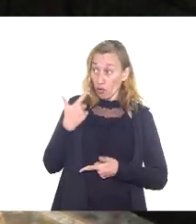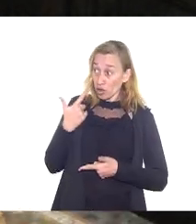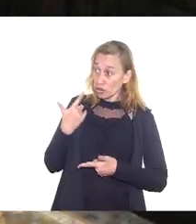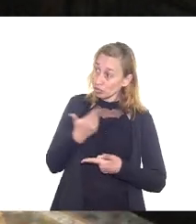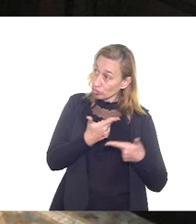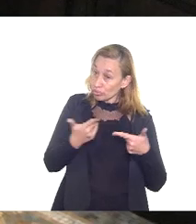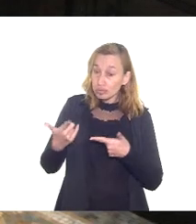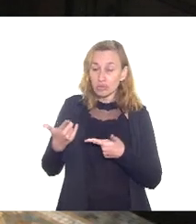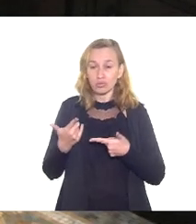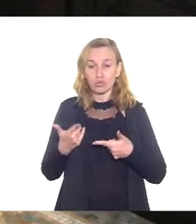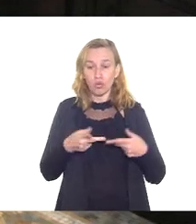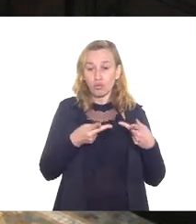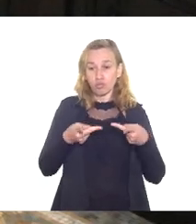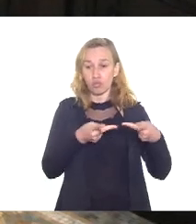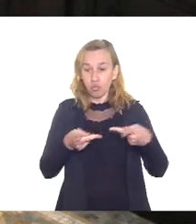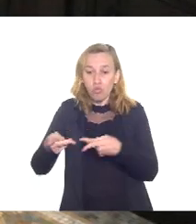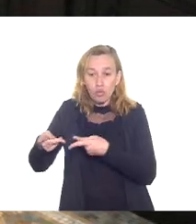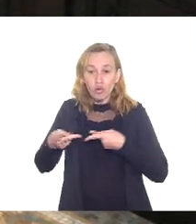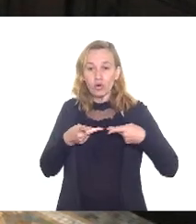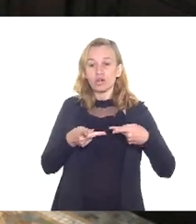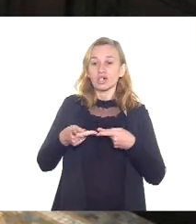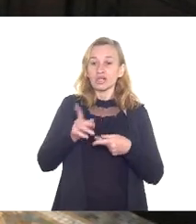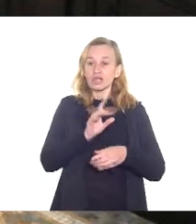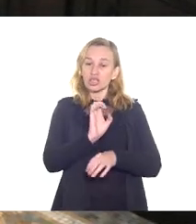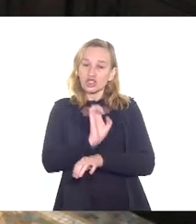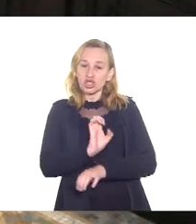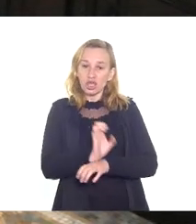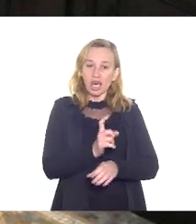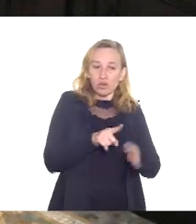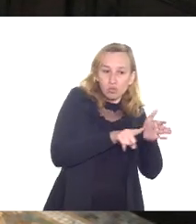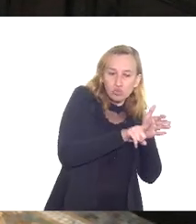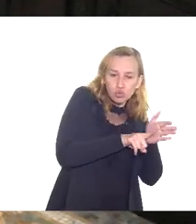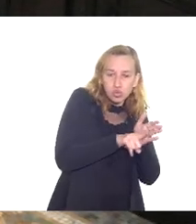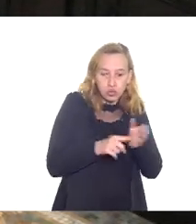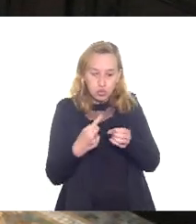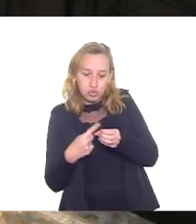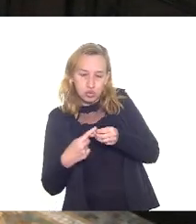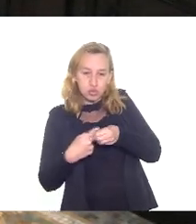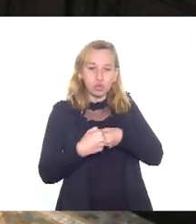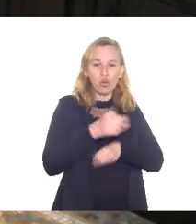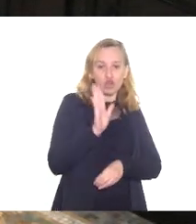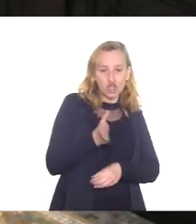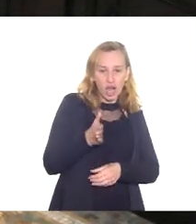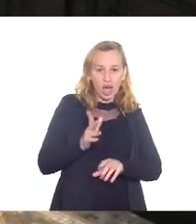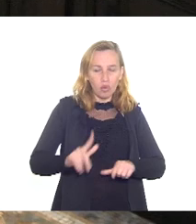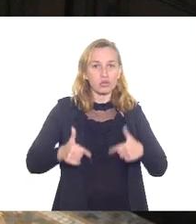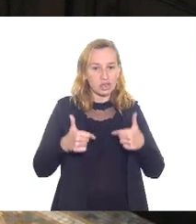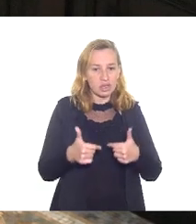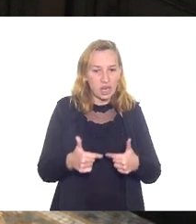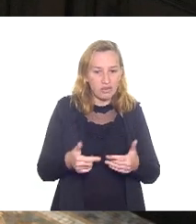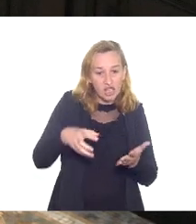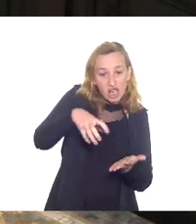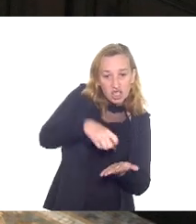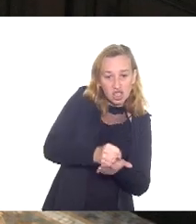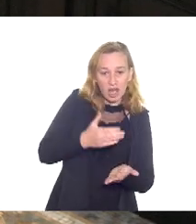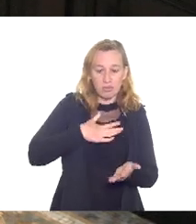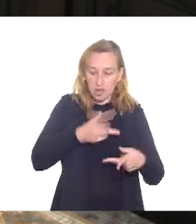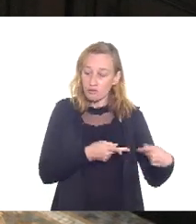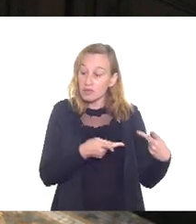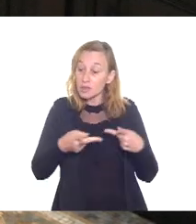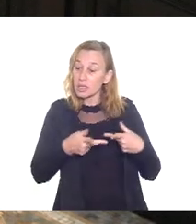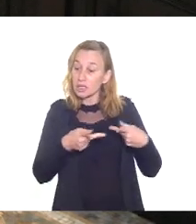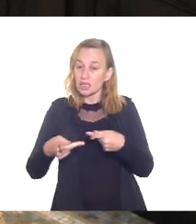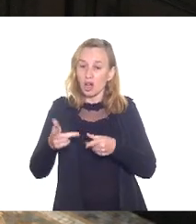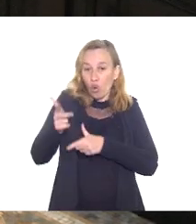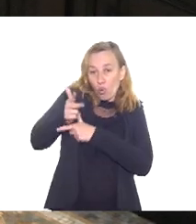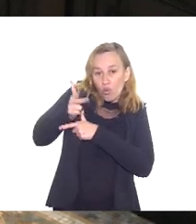percorrendo o Estado todo, município por município, fiscalizando, e já usava dessa prática de registrar minhas fiscalizações com